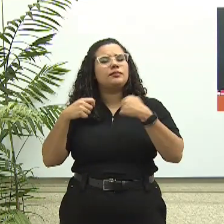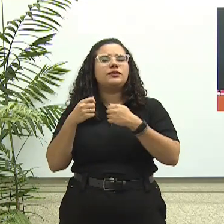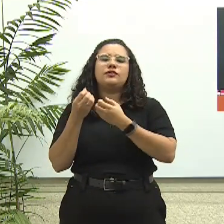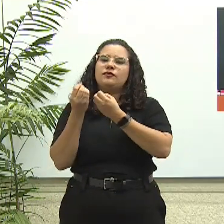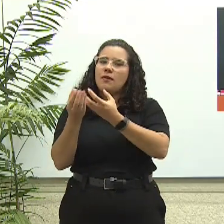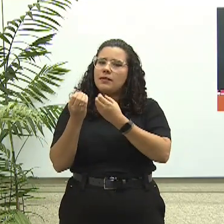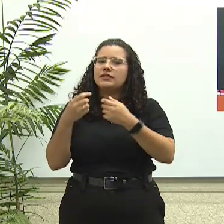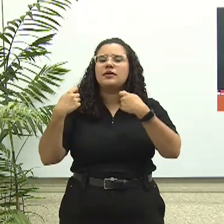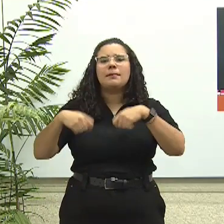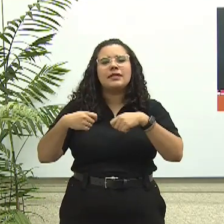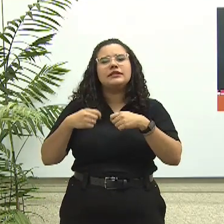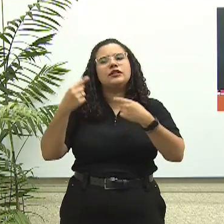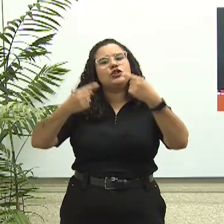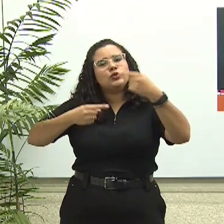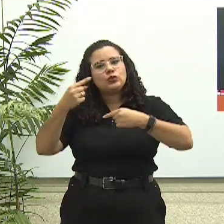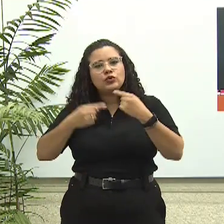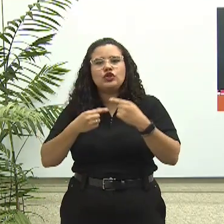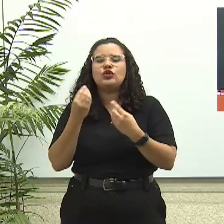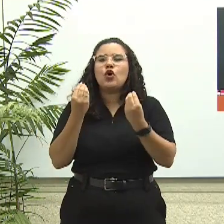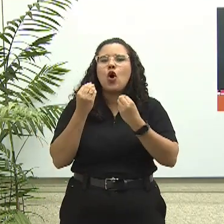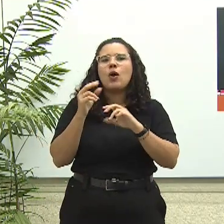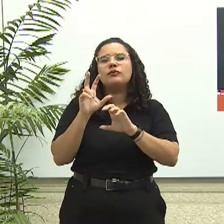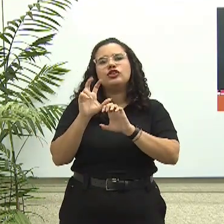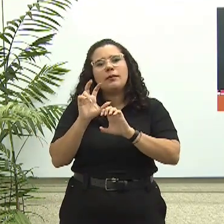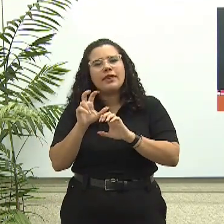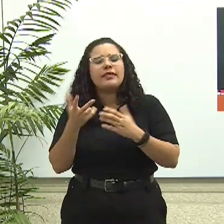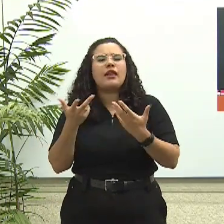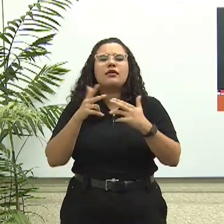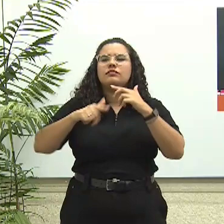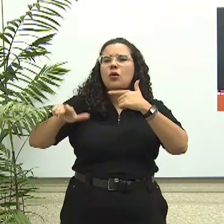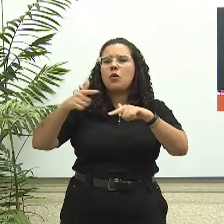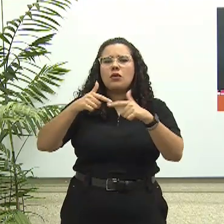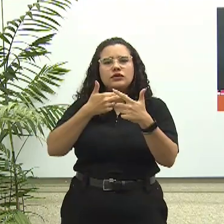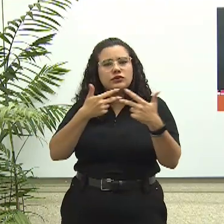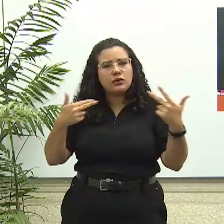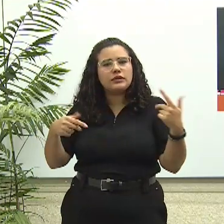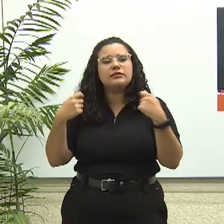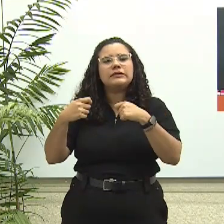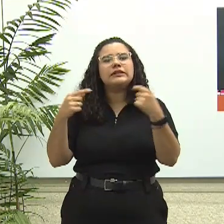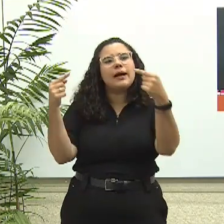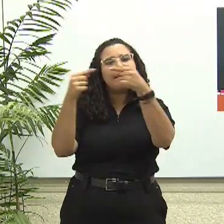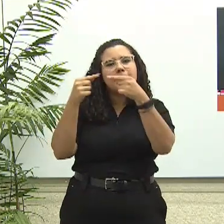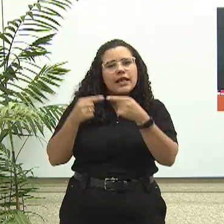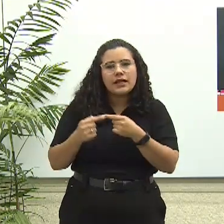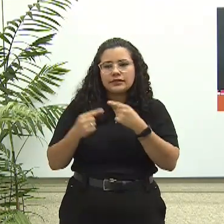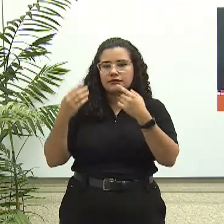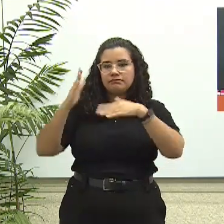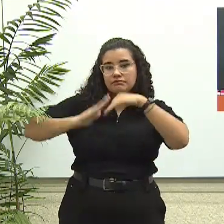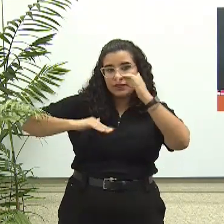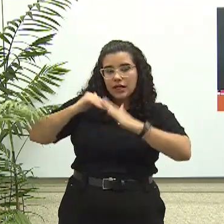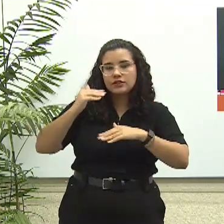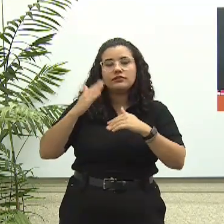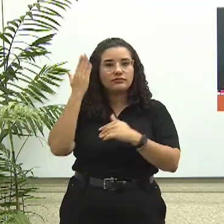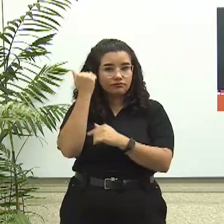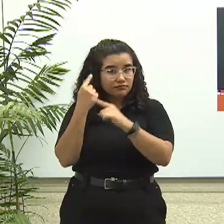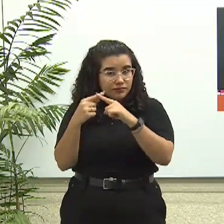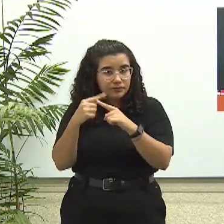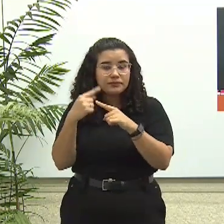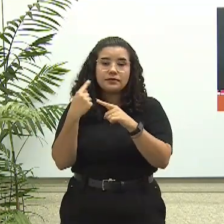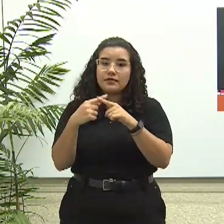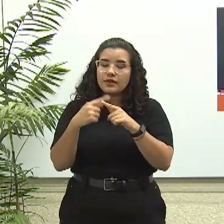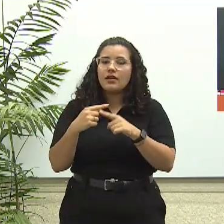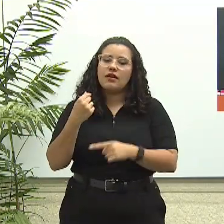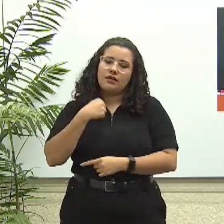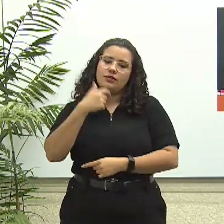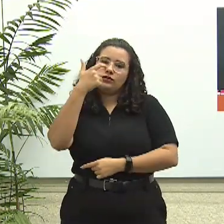aqui discutir esses gpds os outras coisas fazer aplicações práticas sabe por eu aprendi com software livre eu